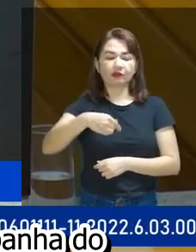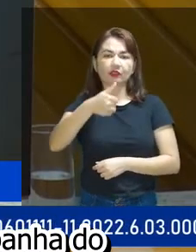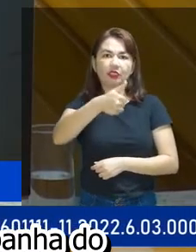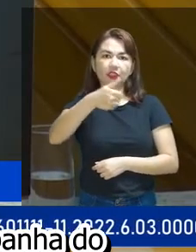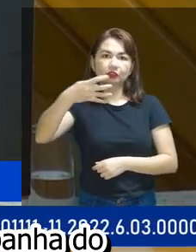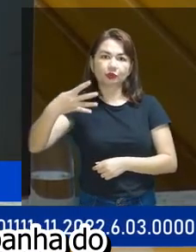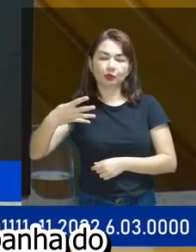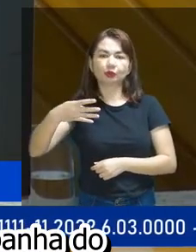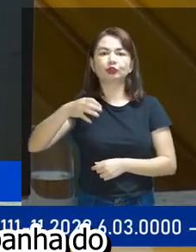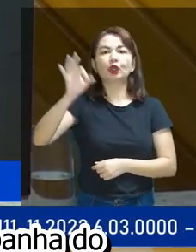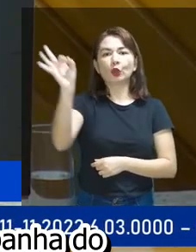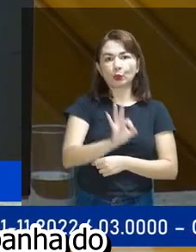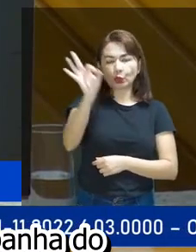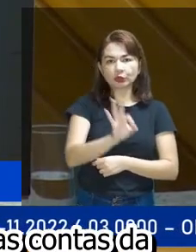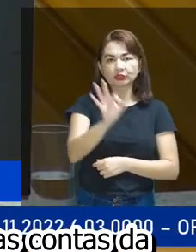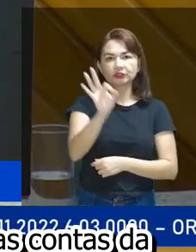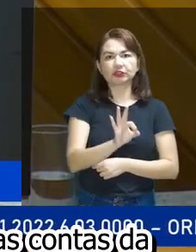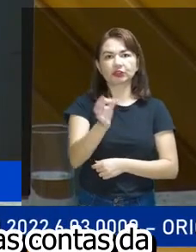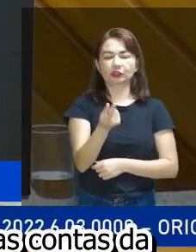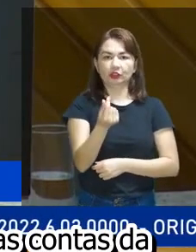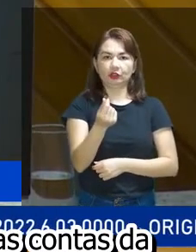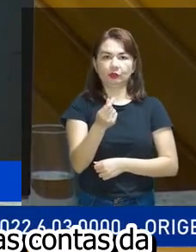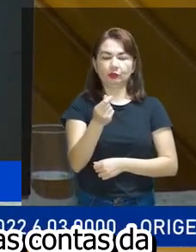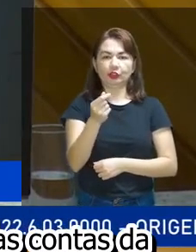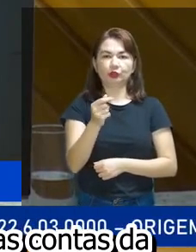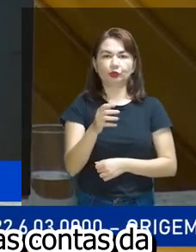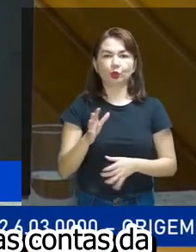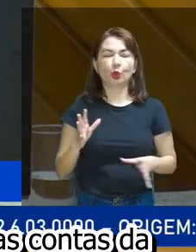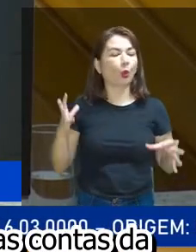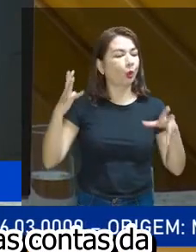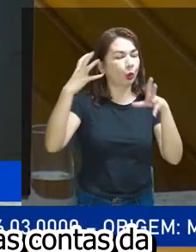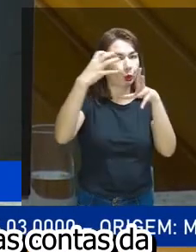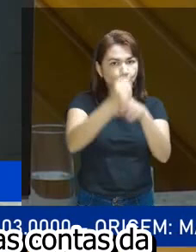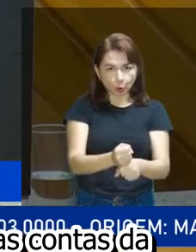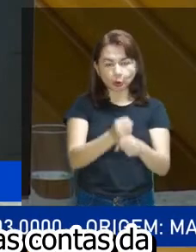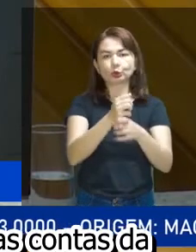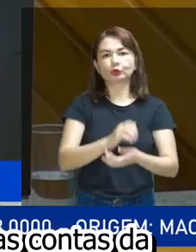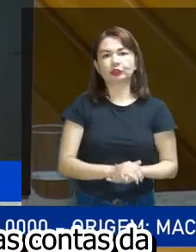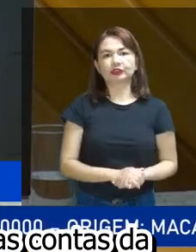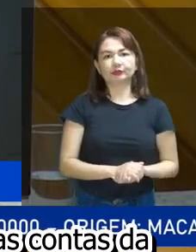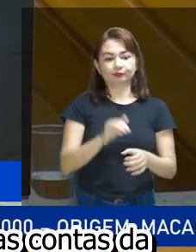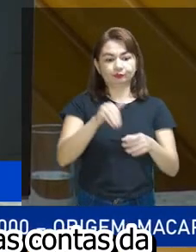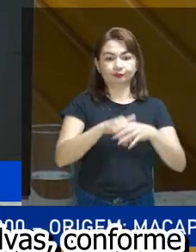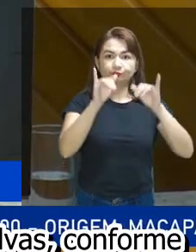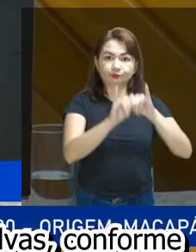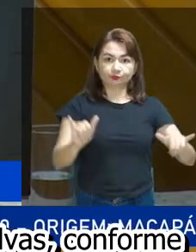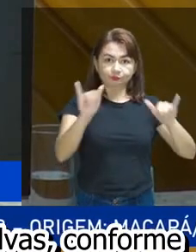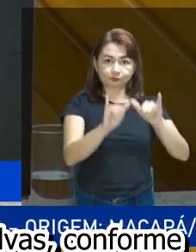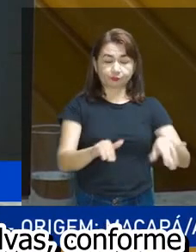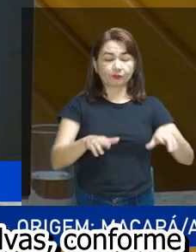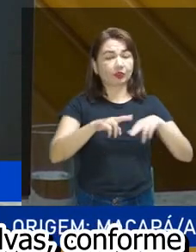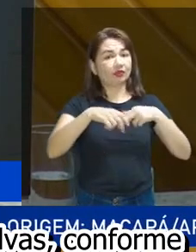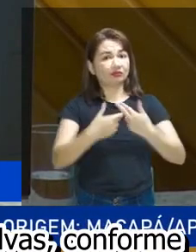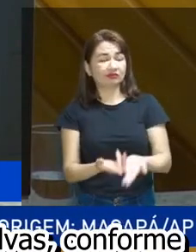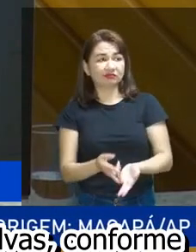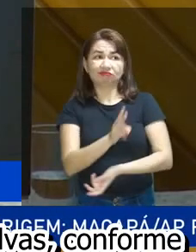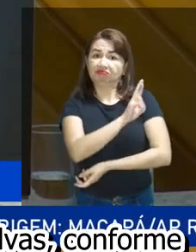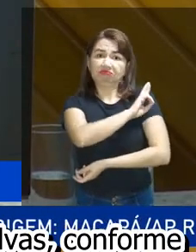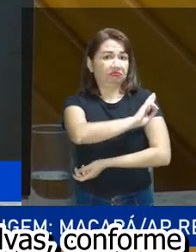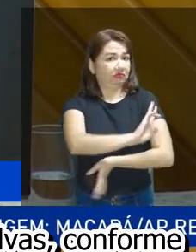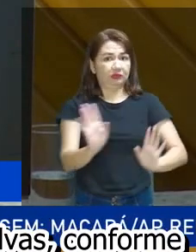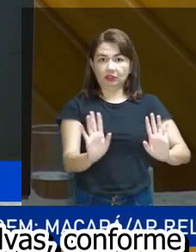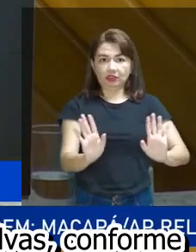9,14% do valor total das despesas gastas na campanha do interessado e, portanto, não enseja a desaprovação